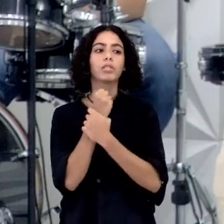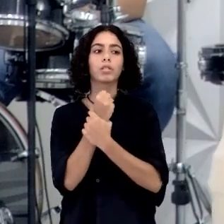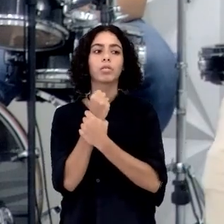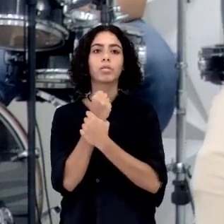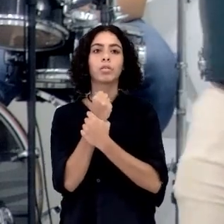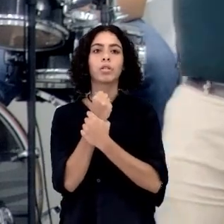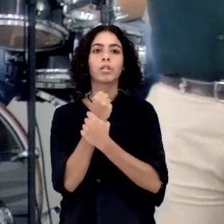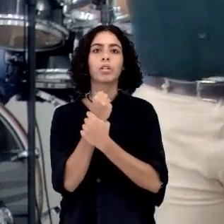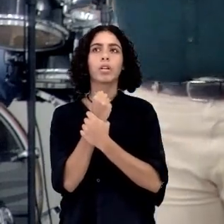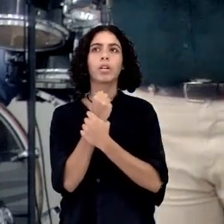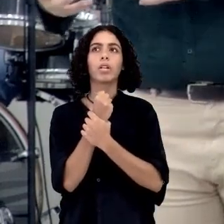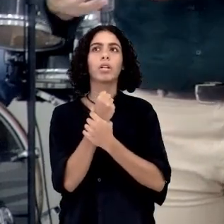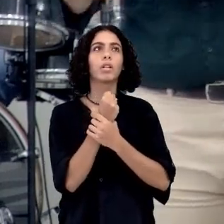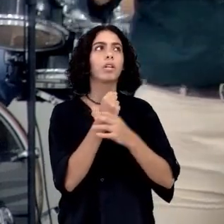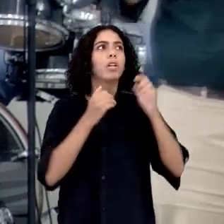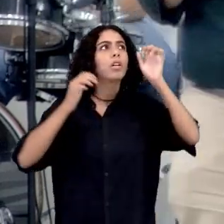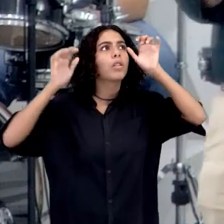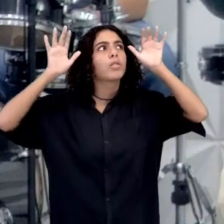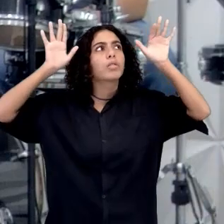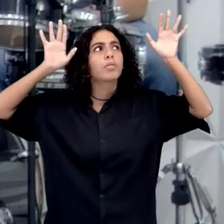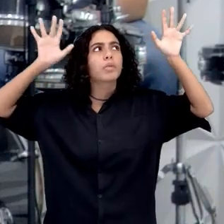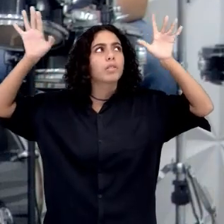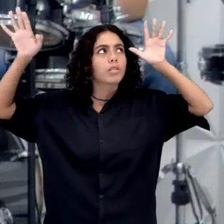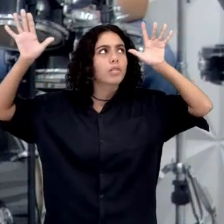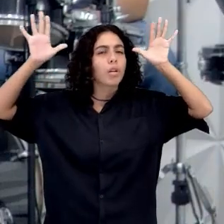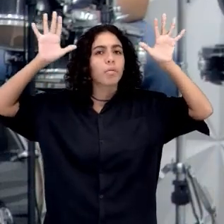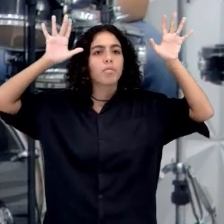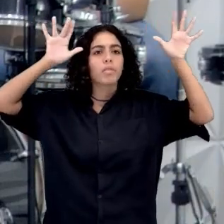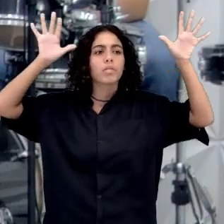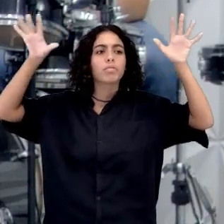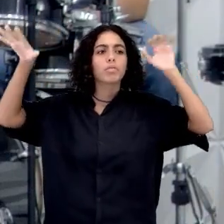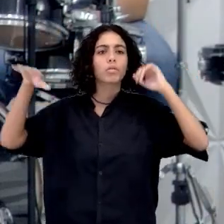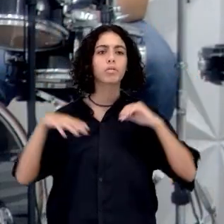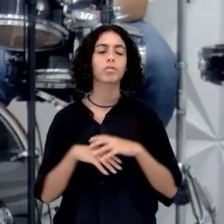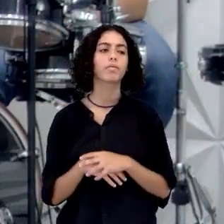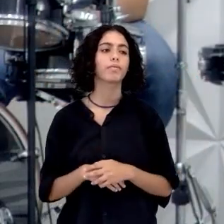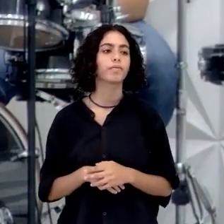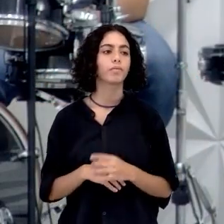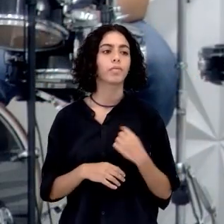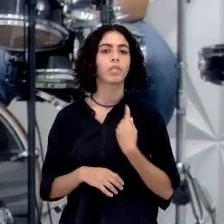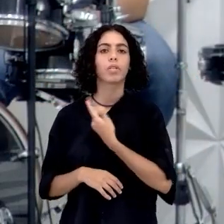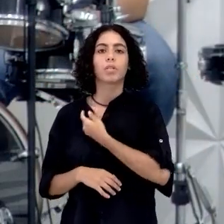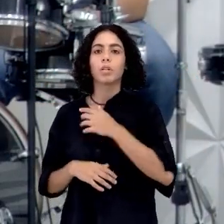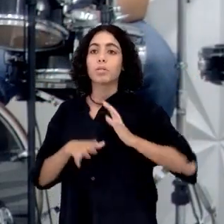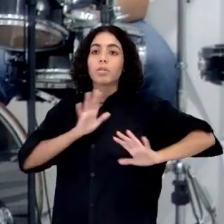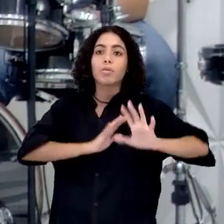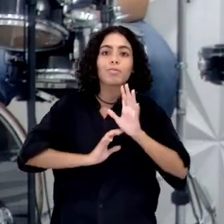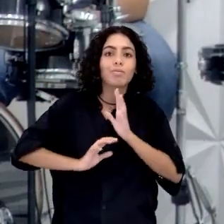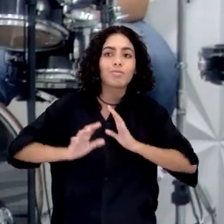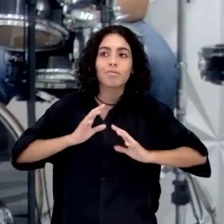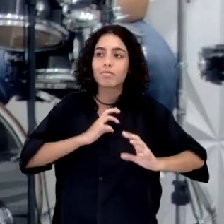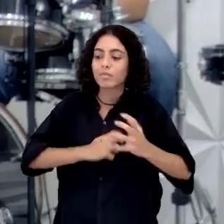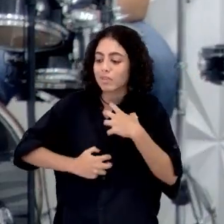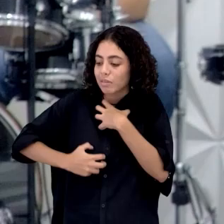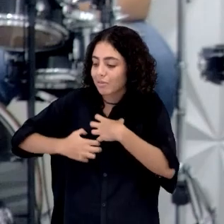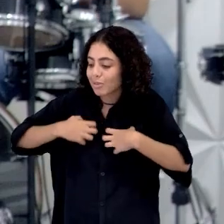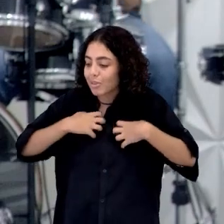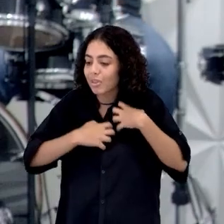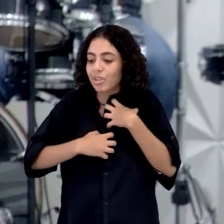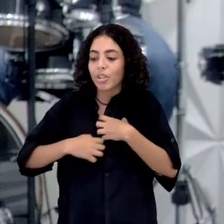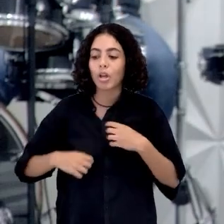que os nossos filhos vão pensar, nós ficamos preocupados com o que vai ser ensinado para os nossos filhos na